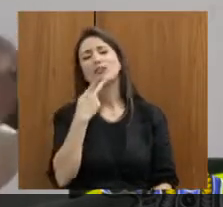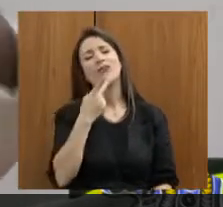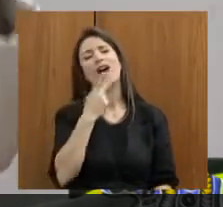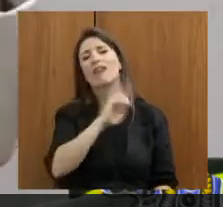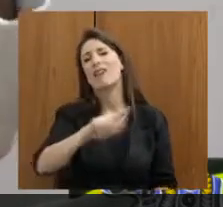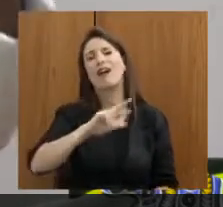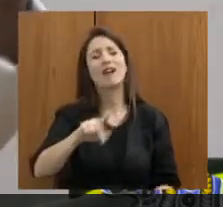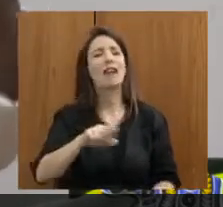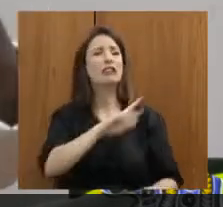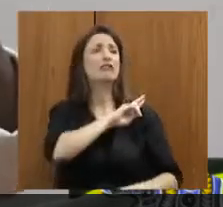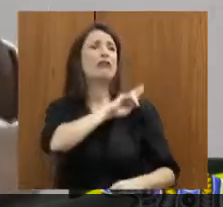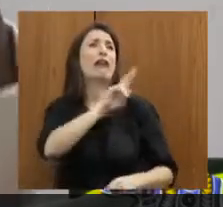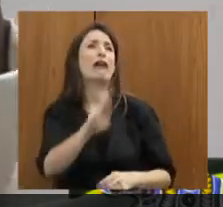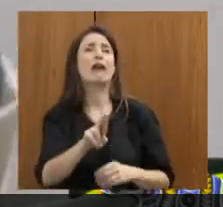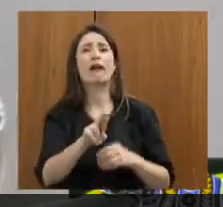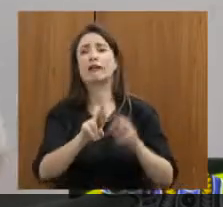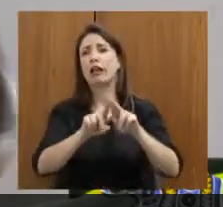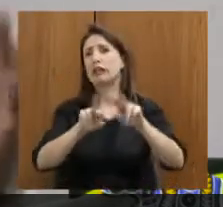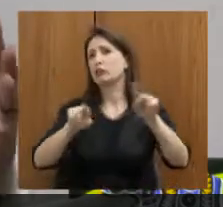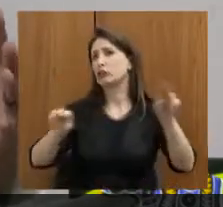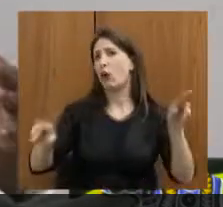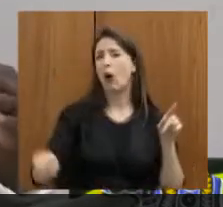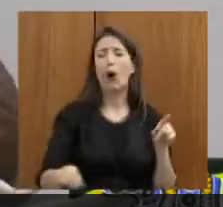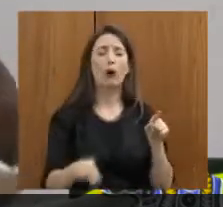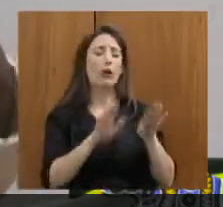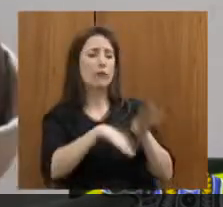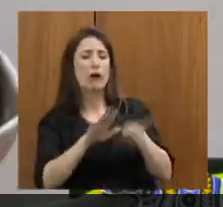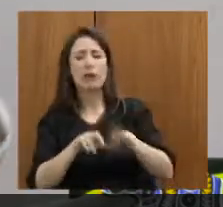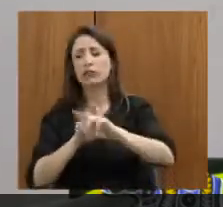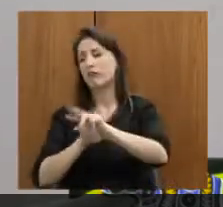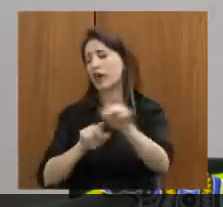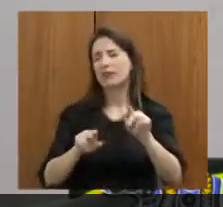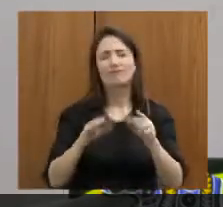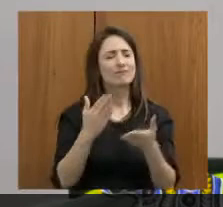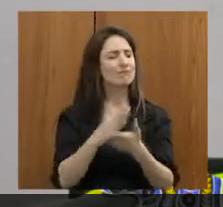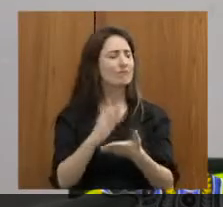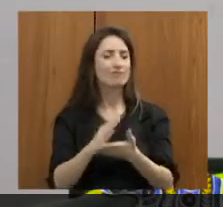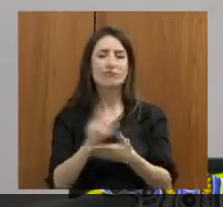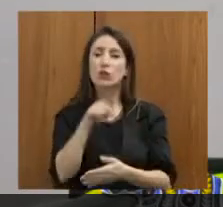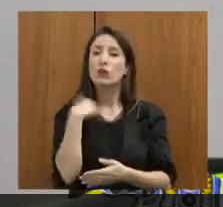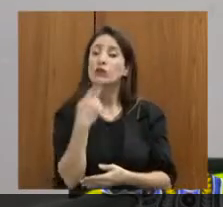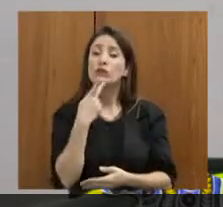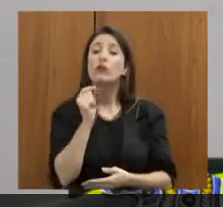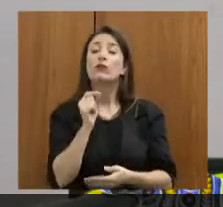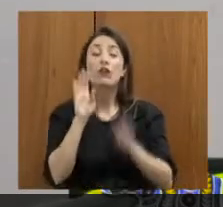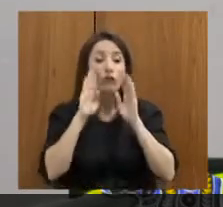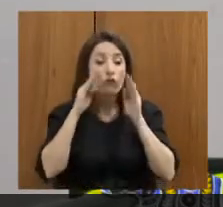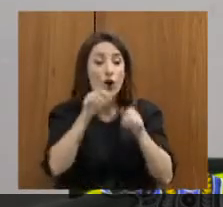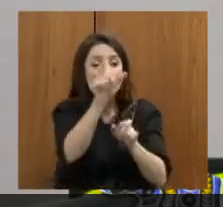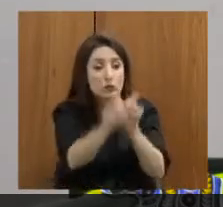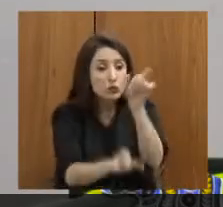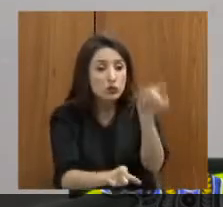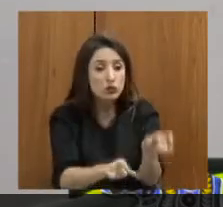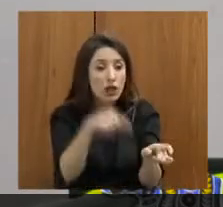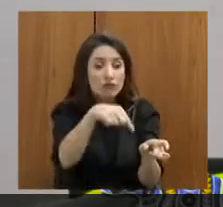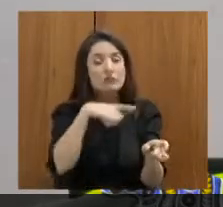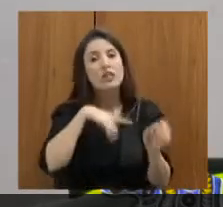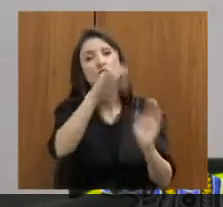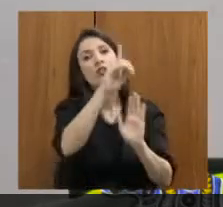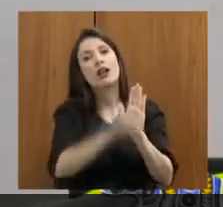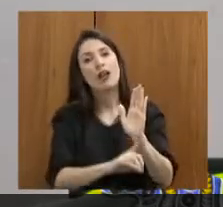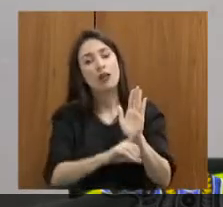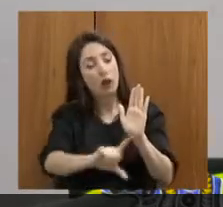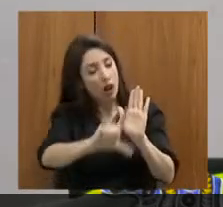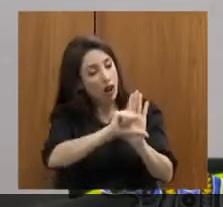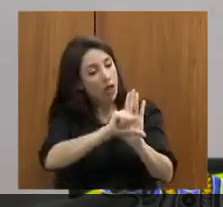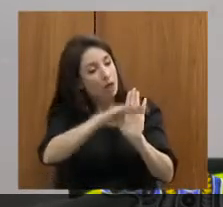de nações de diferença de um tambor outro não é disso mas não estou falando de sujeitos de direitos que estão previstos na